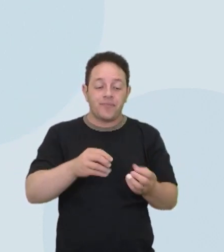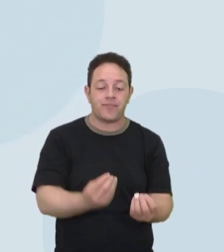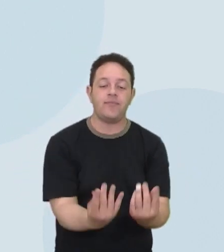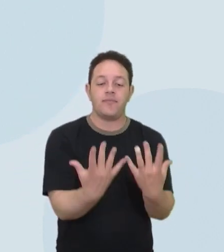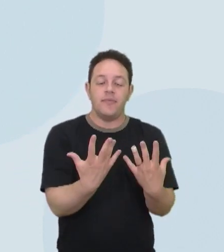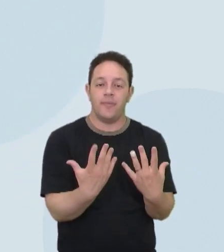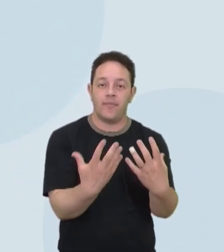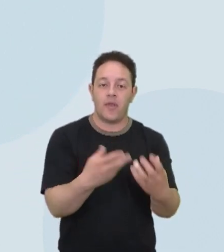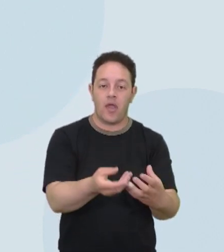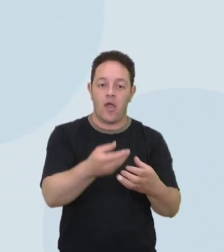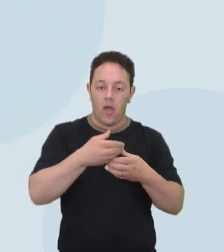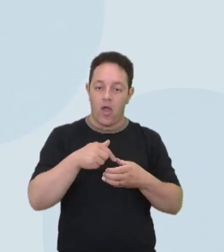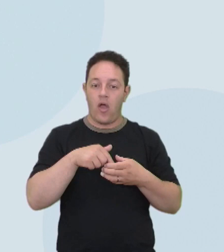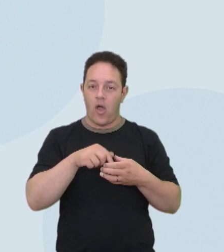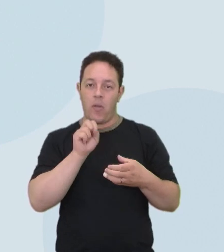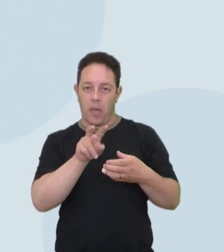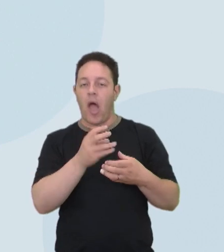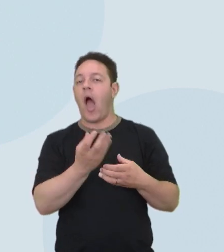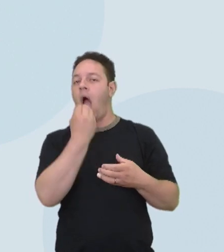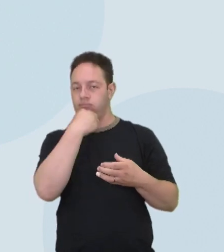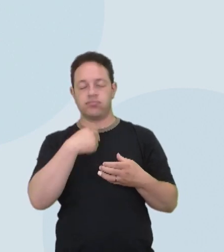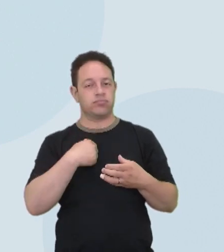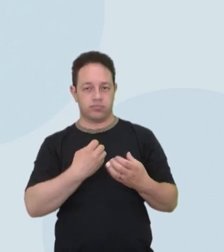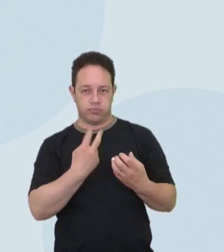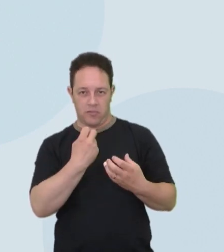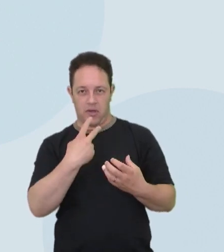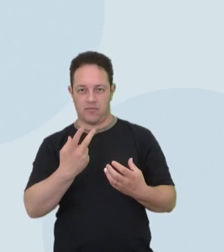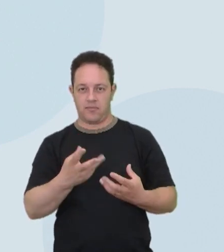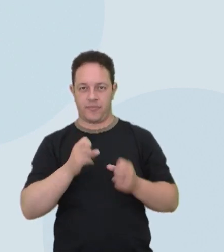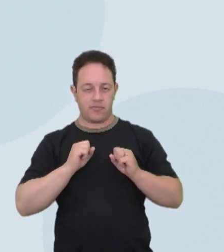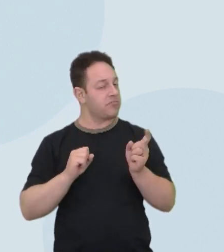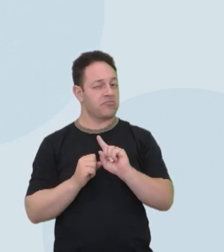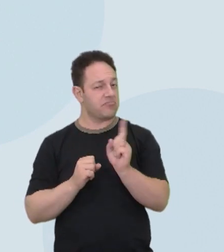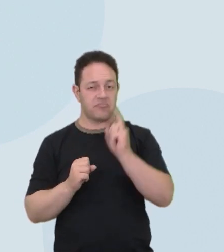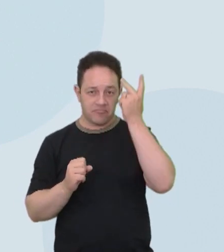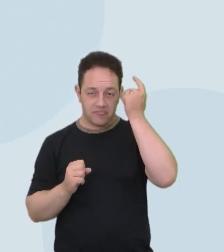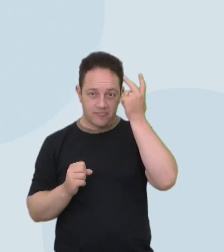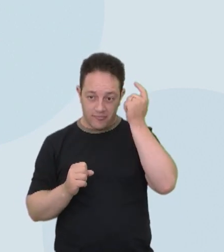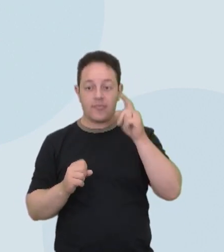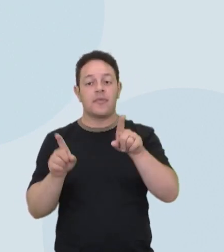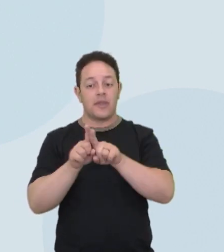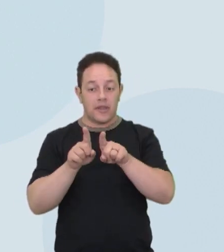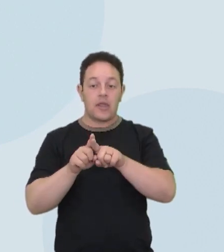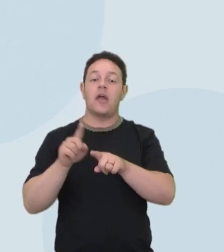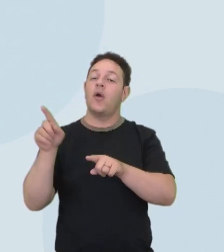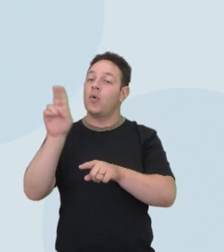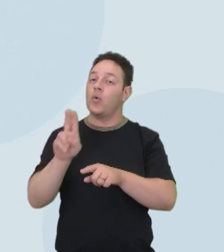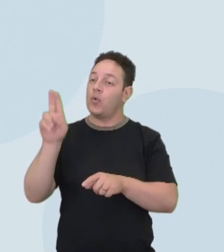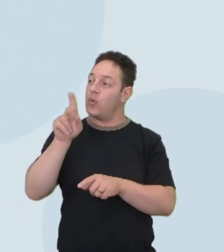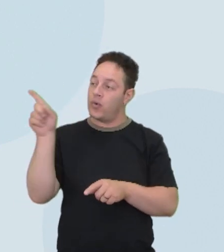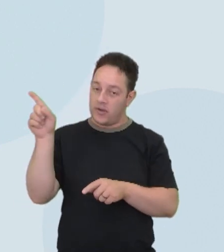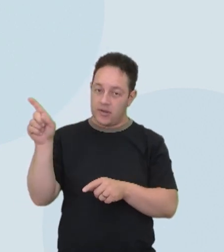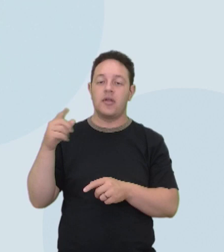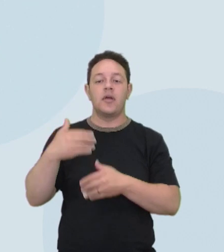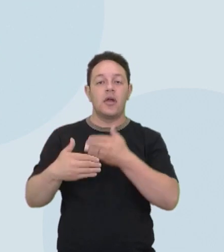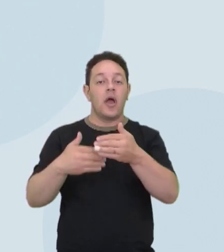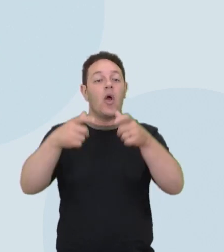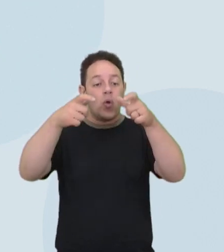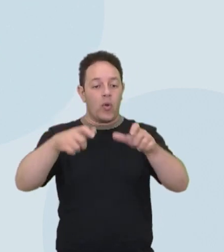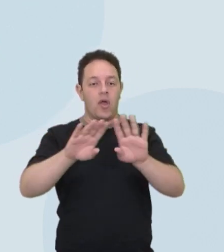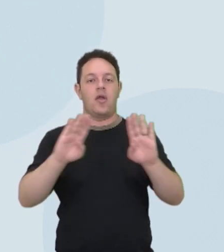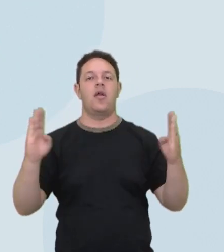na biorremediação também não são tóxicos, e se usa, né, esse processo ou essa ferramenta em áreas de